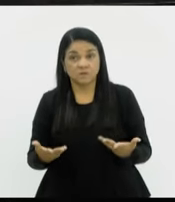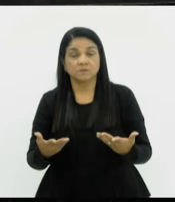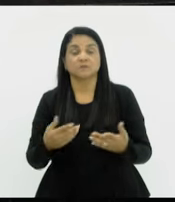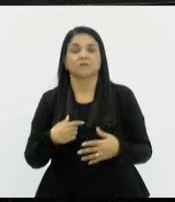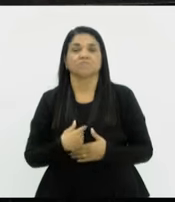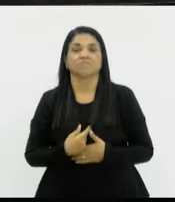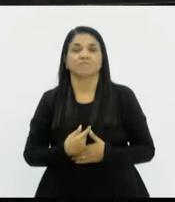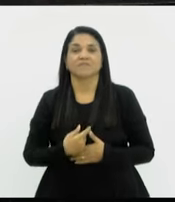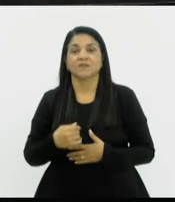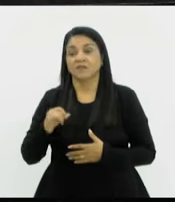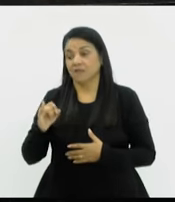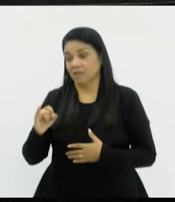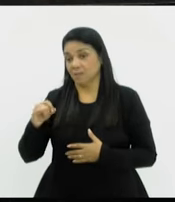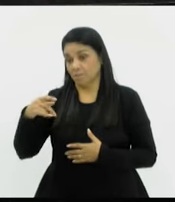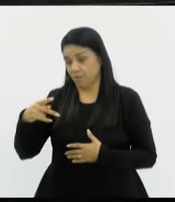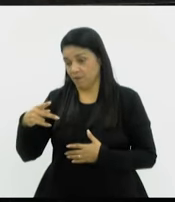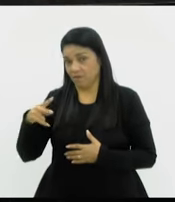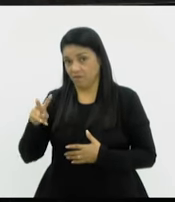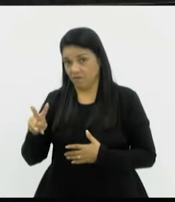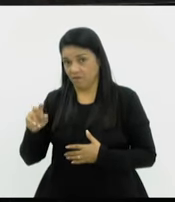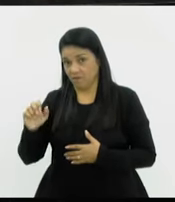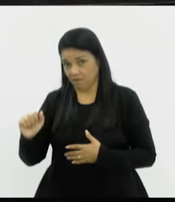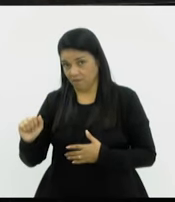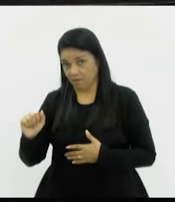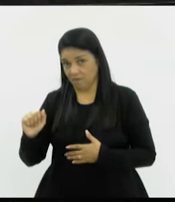IPVA, que o atraso